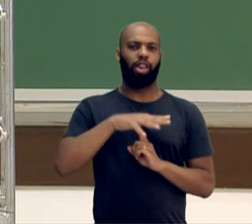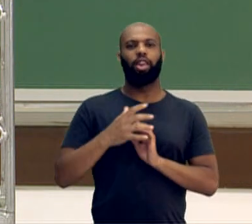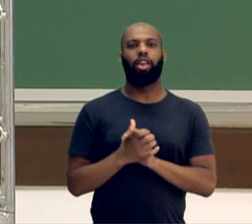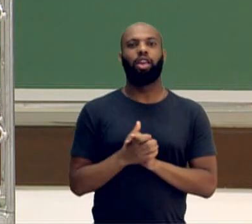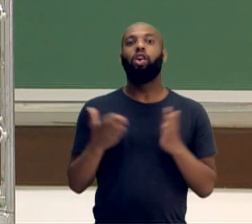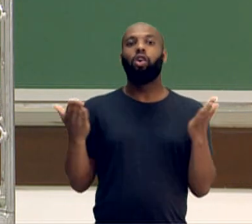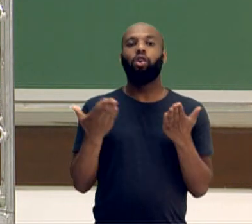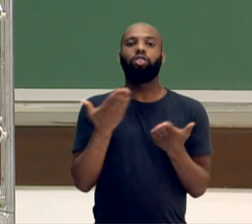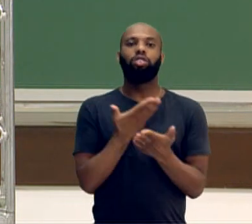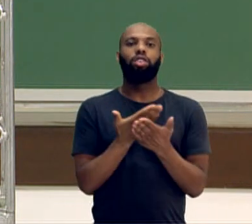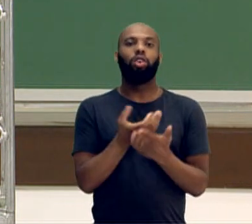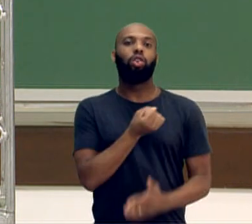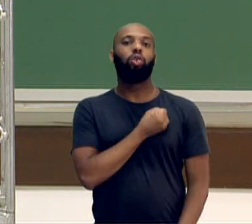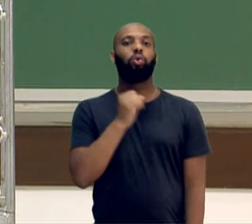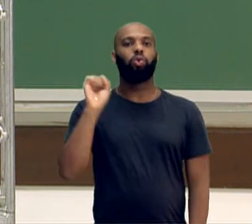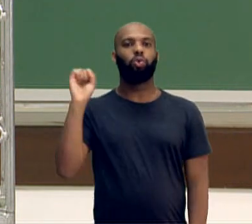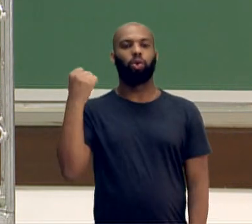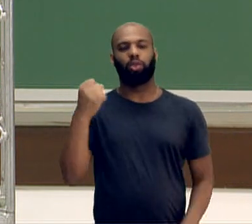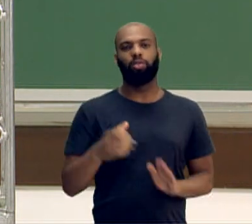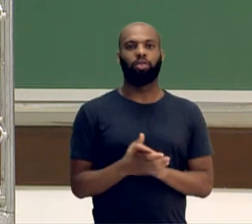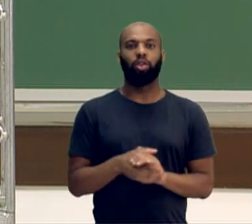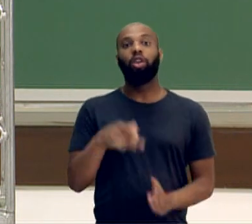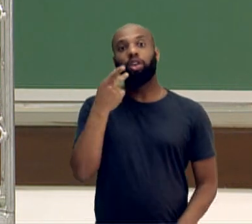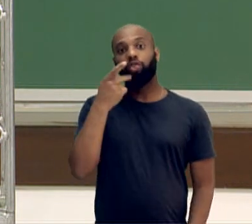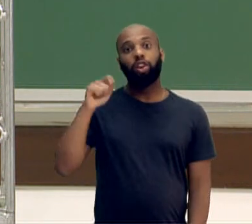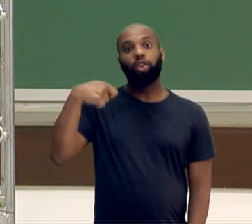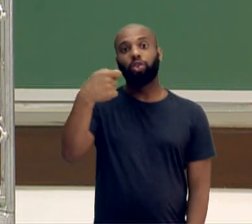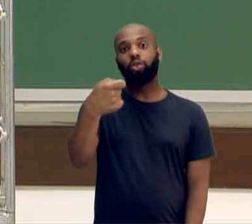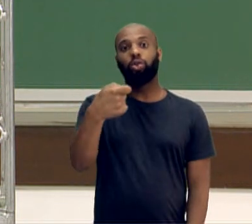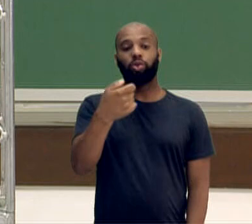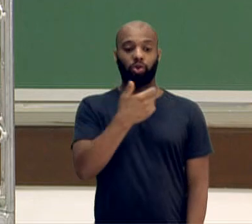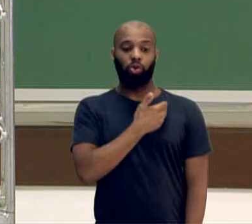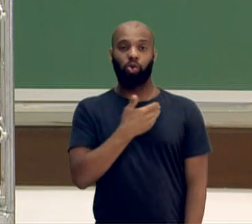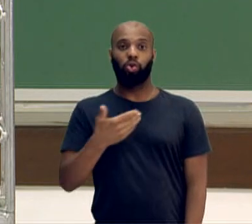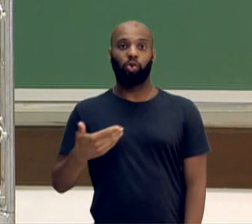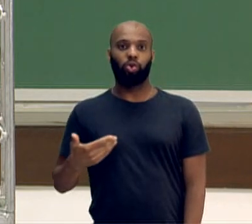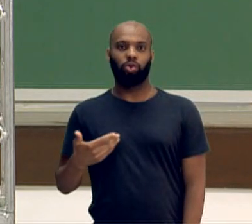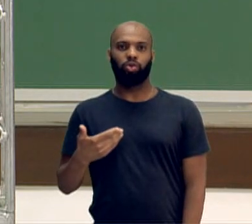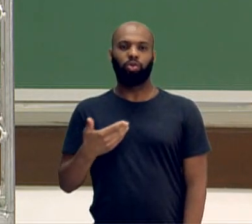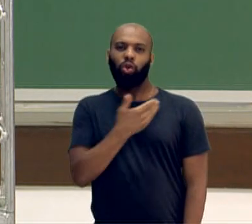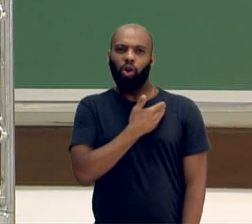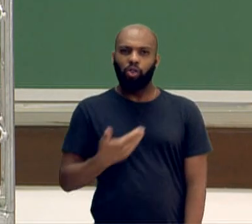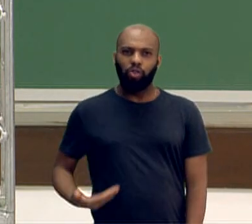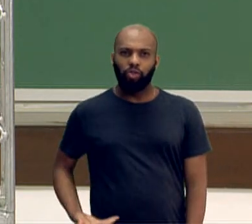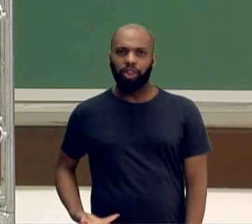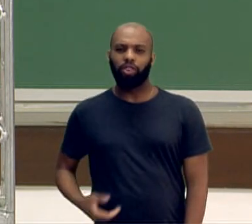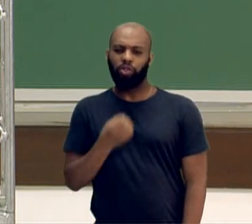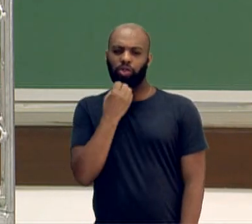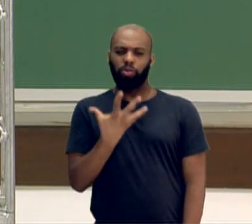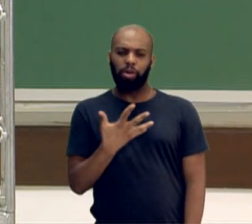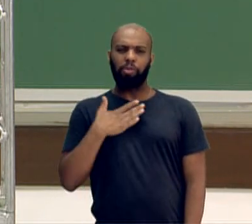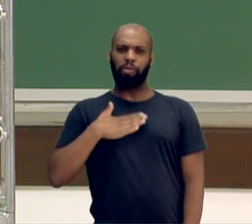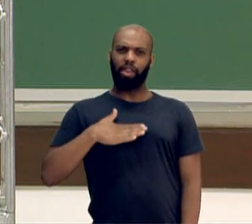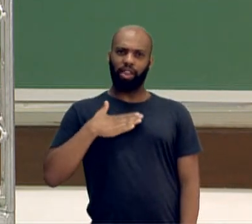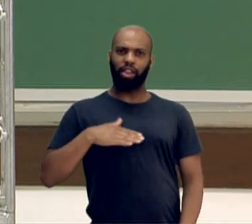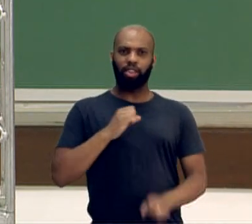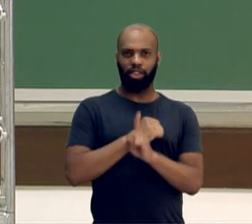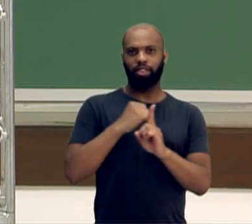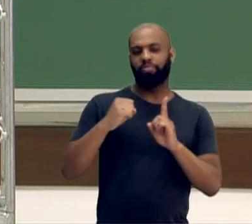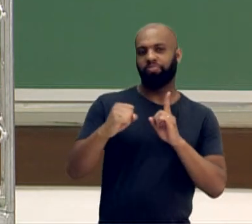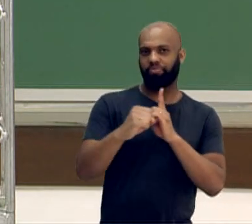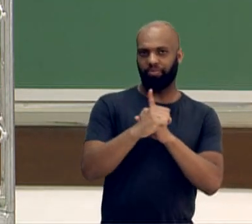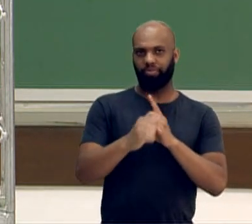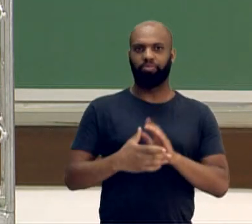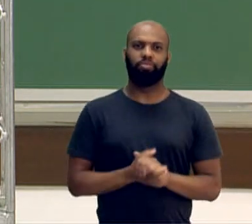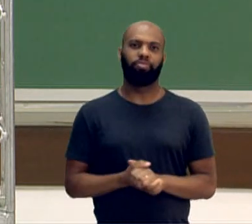nossa aula de número 8. Vamos falar sobre o estado do bem-estar social. Ou é o Fair State,